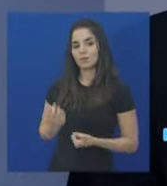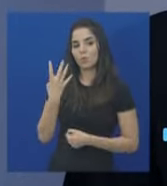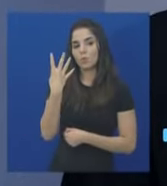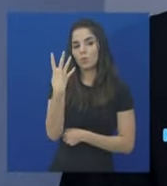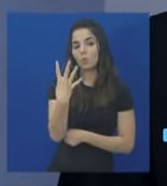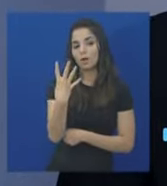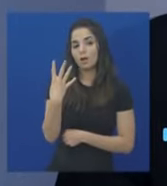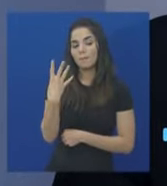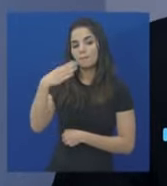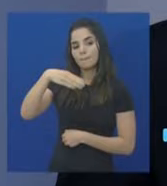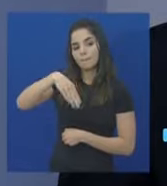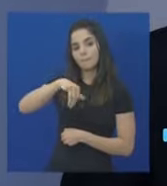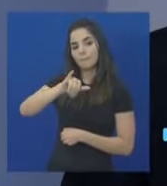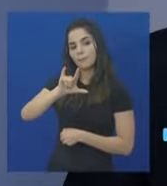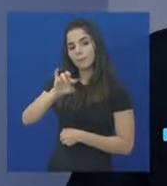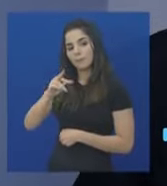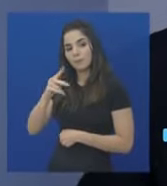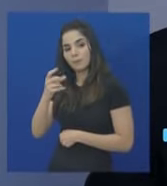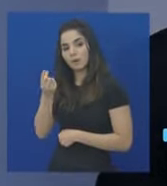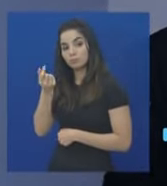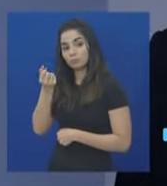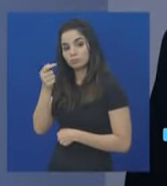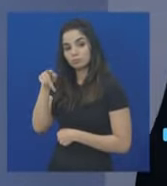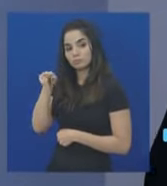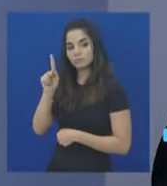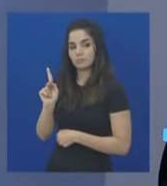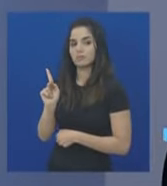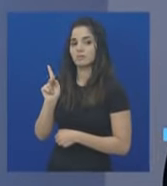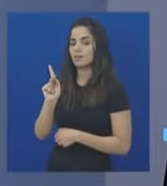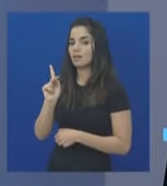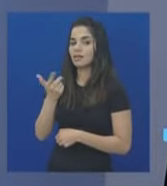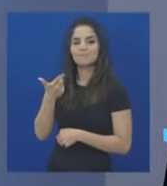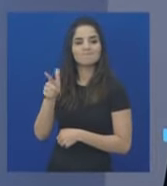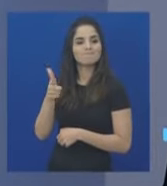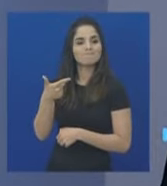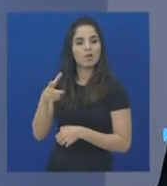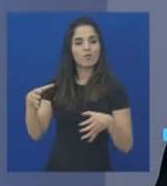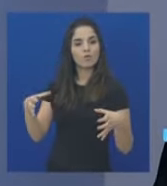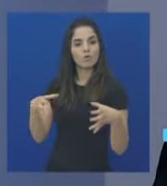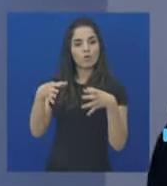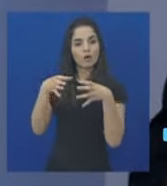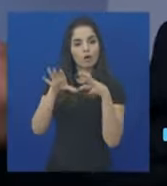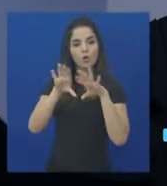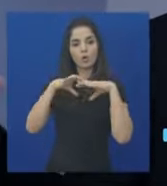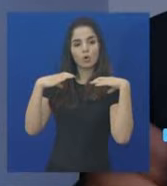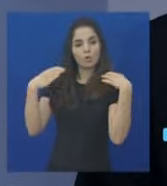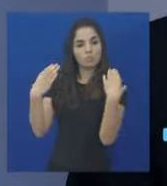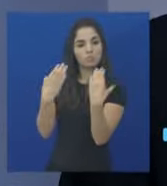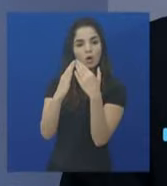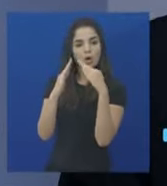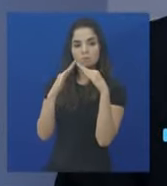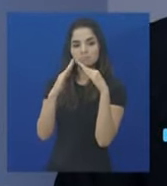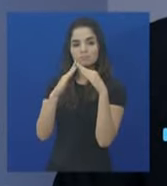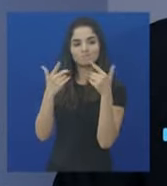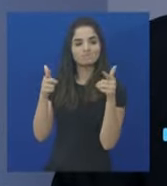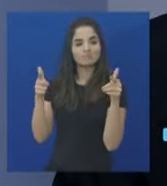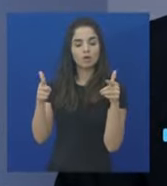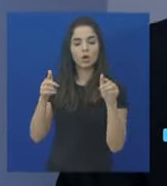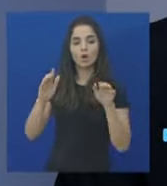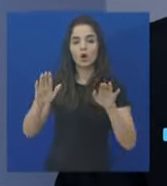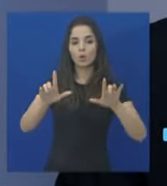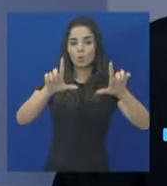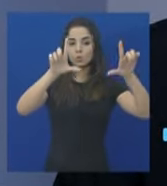de reais de royalties de petróleo. Não fez o centro de convenções. Colocou aqui à frente da ITRB uma placa